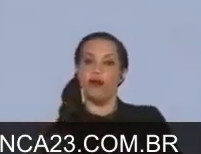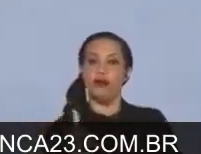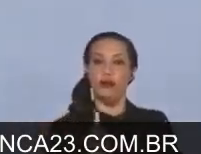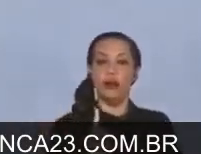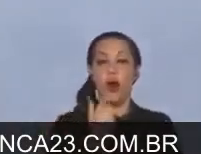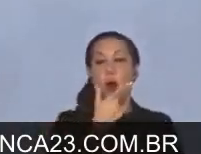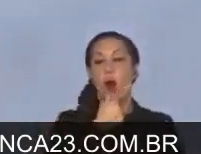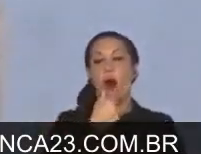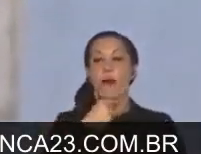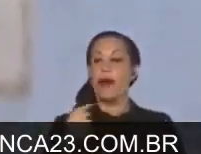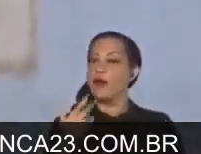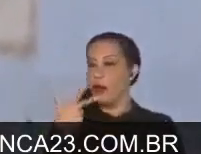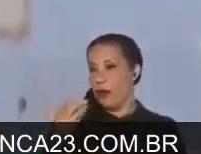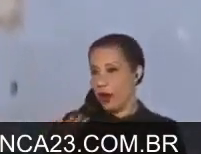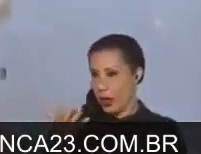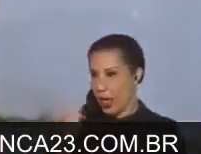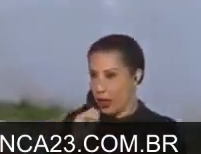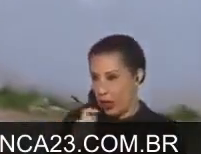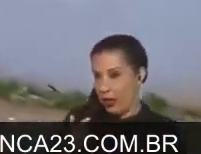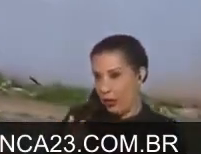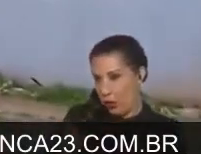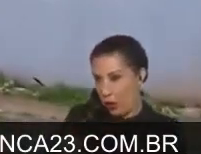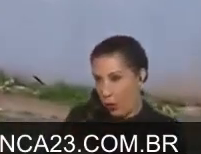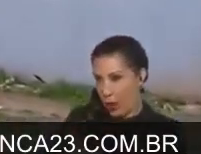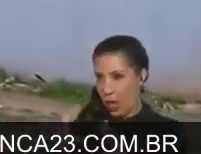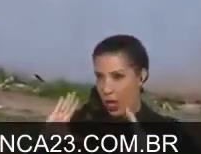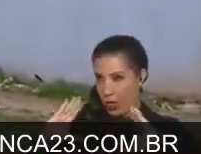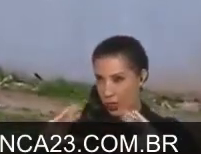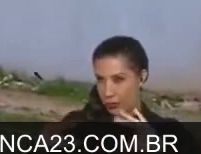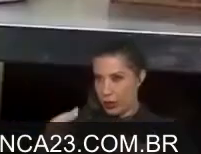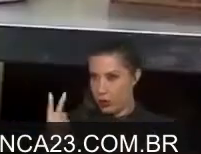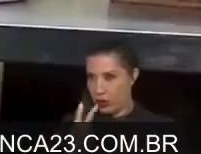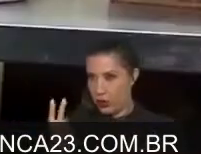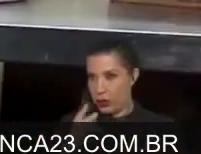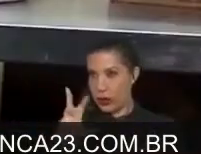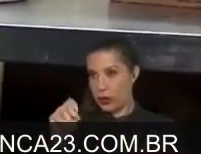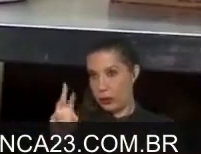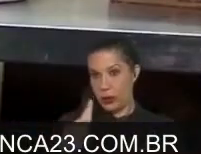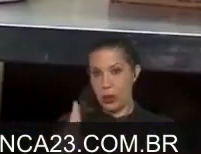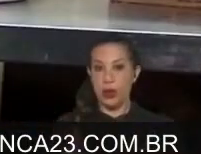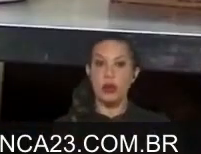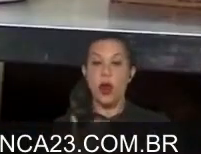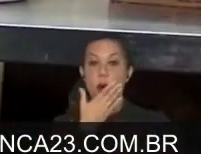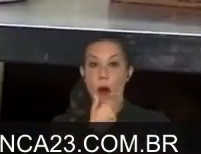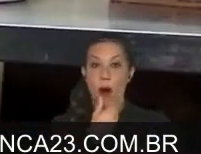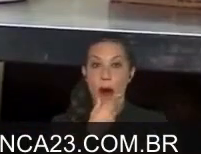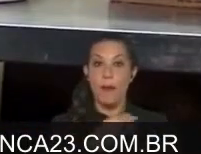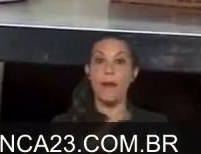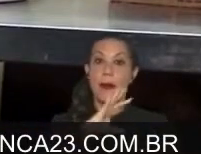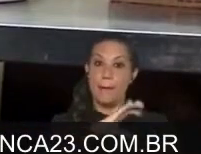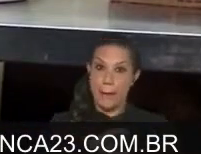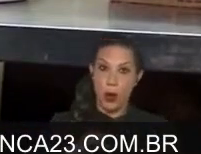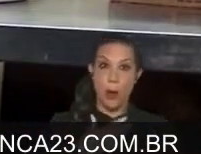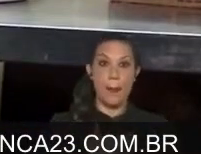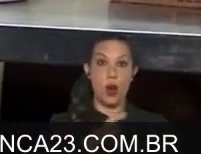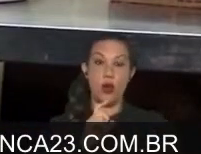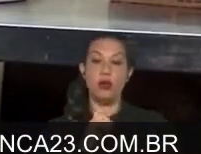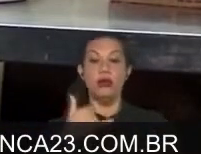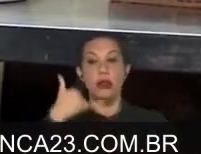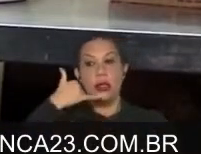suposto vendedor ofereceu um par de travesseiros por R$50. E ele pegou, colocou meu celular de novo na maquininha e